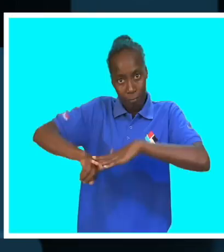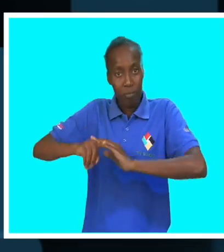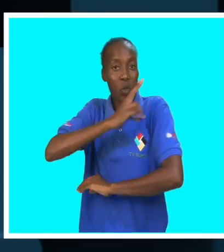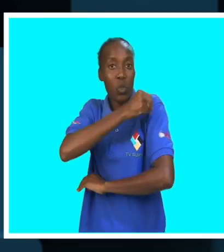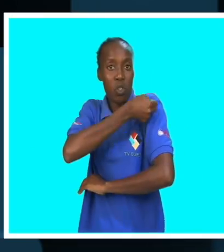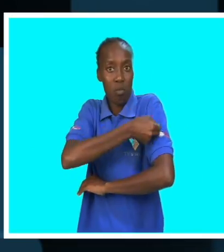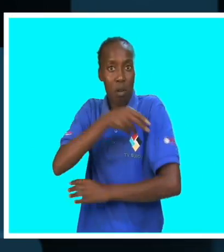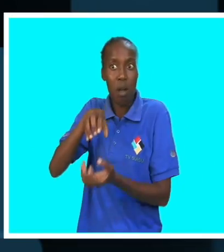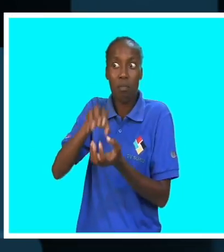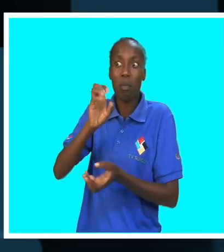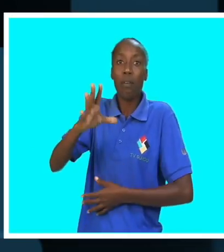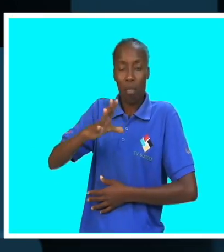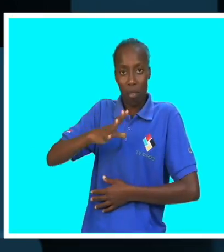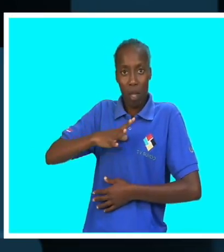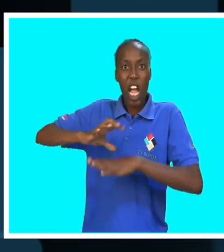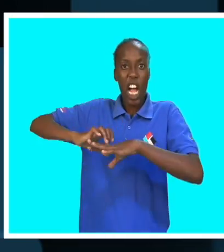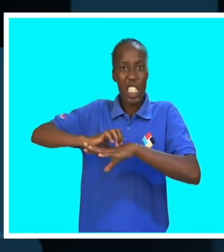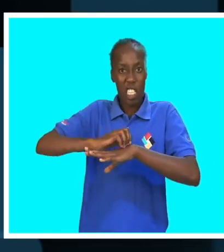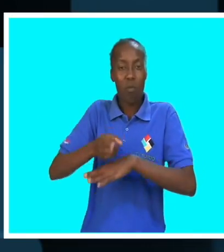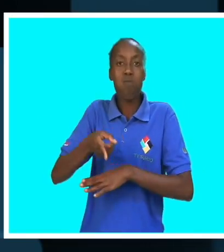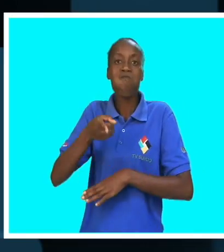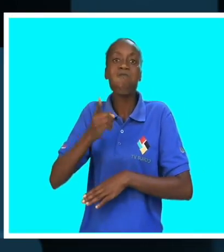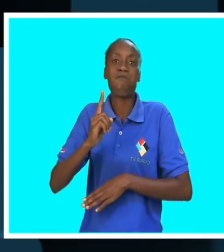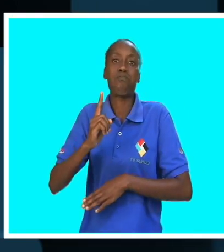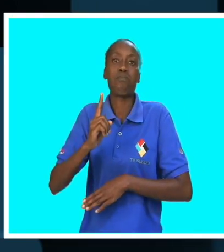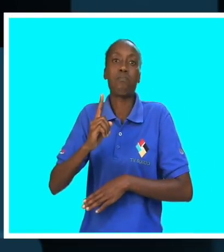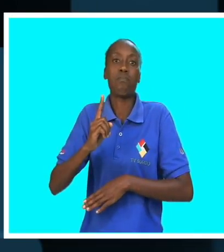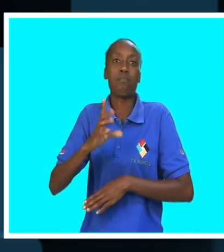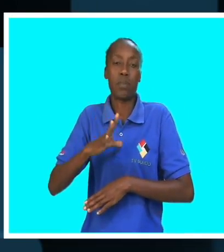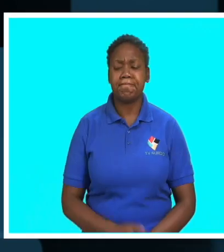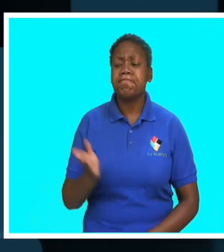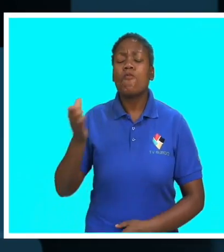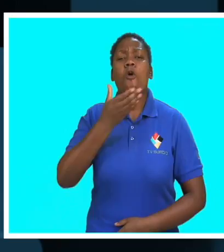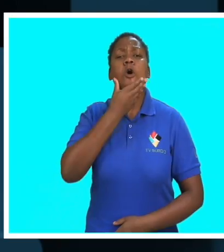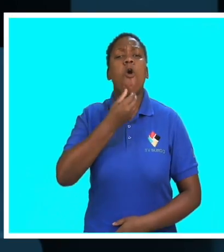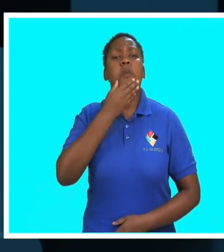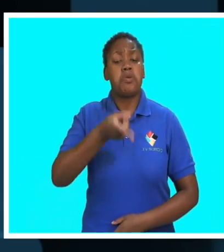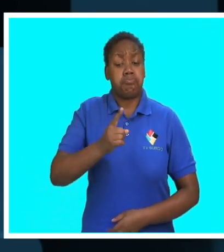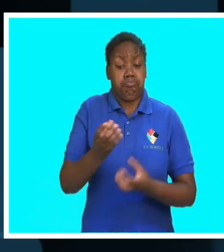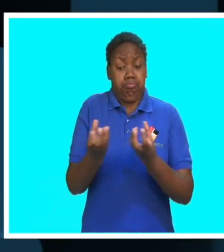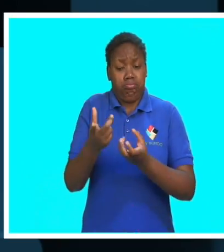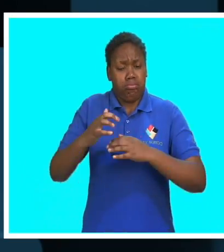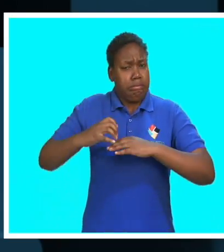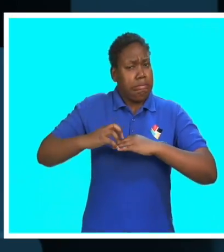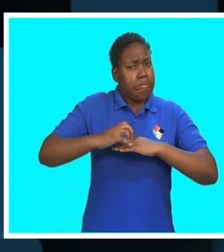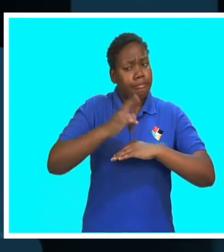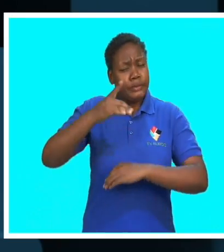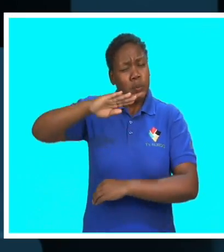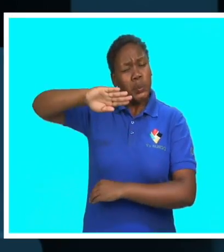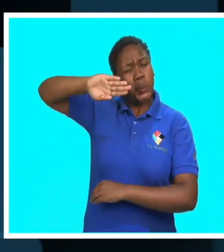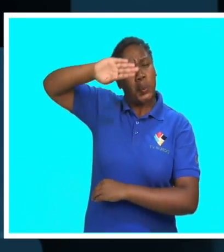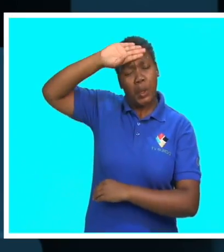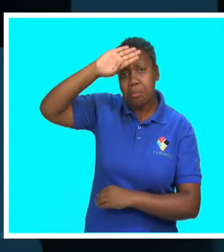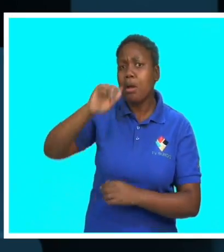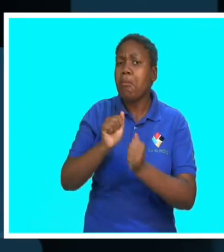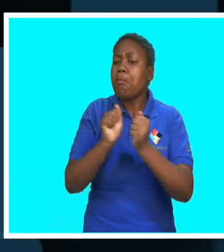Chegado lá, foi diagnosticado que tinha próstata. Tendo sido diagnosticado